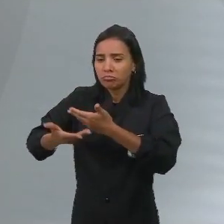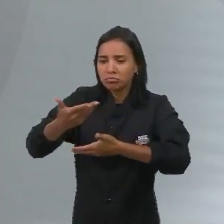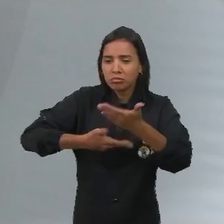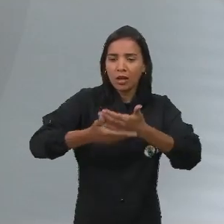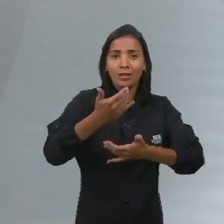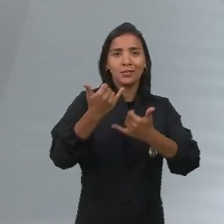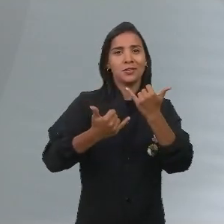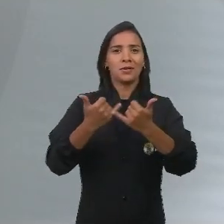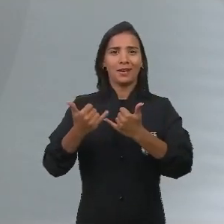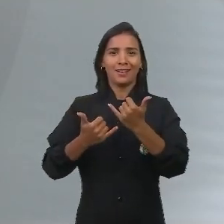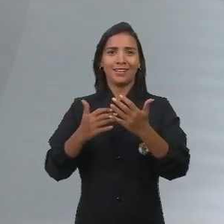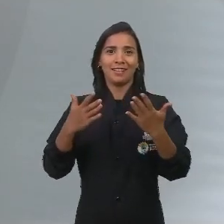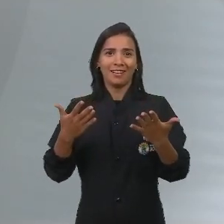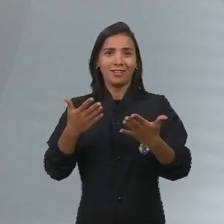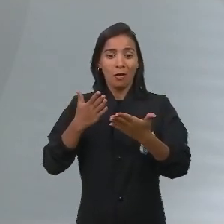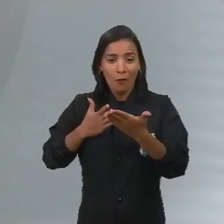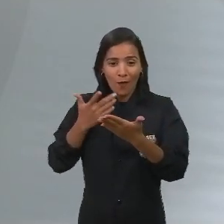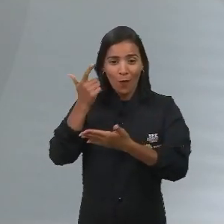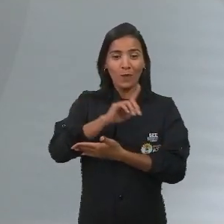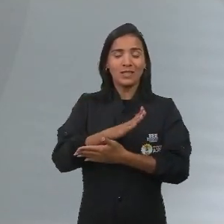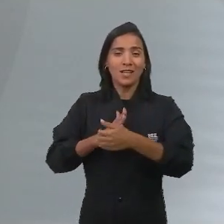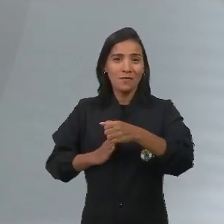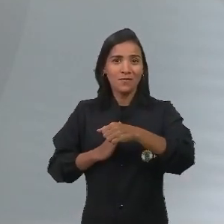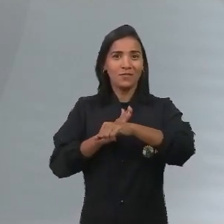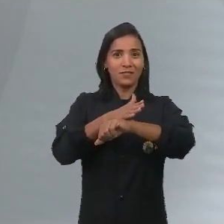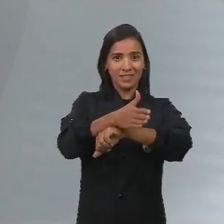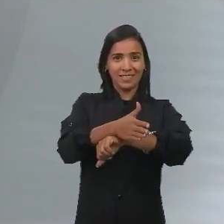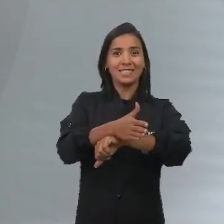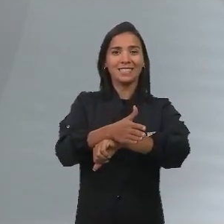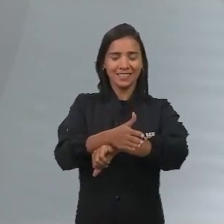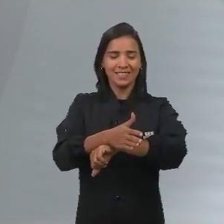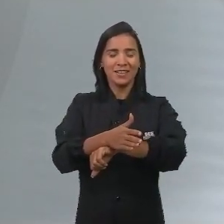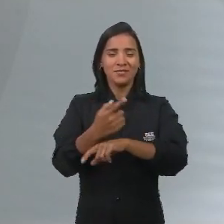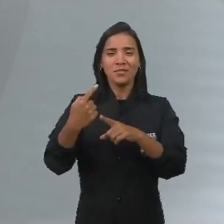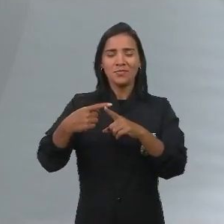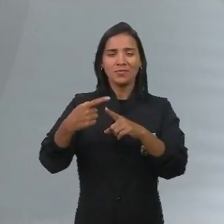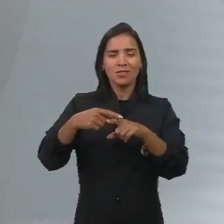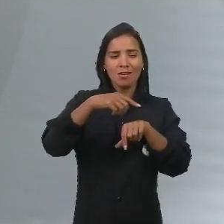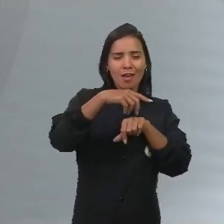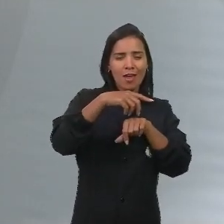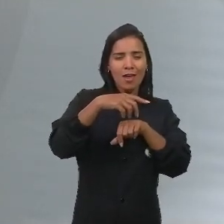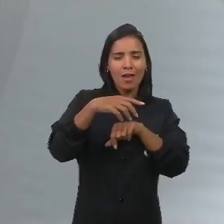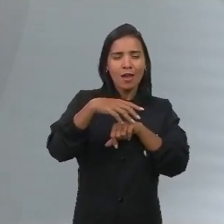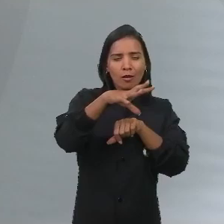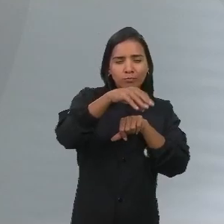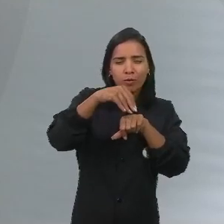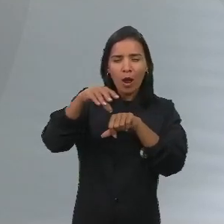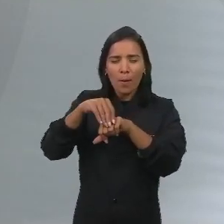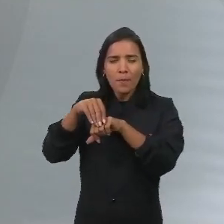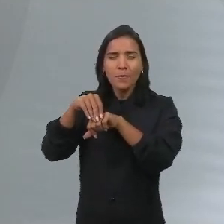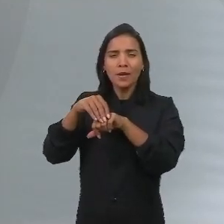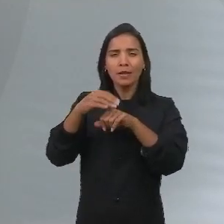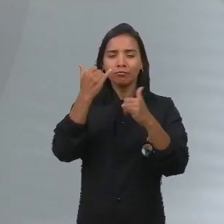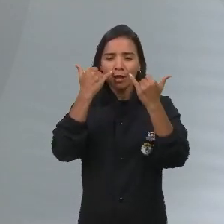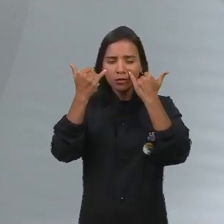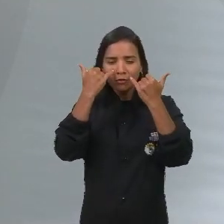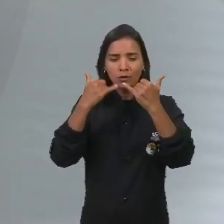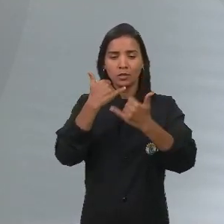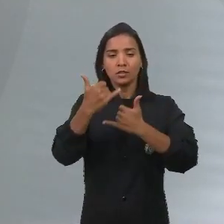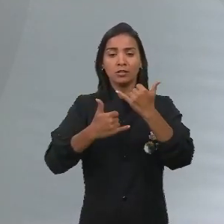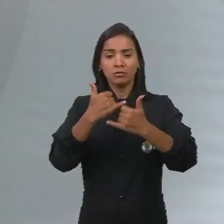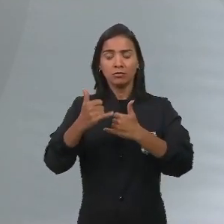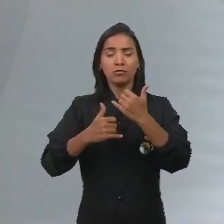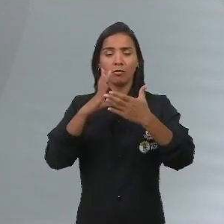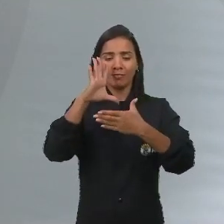partir dali eu consigo avançar pro aspecto do jogo em que eu por exemplo praticando uma um leve bats um leve BS